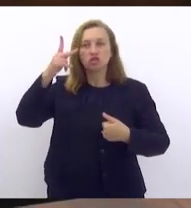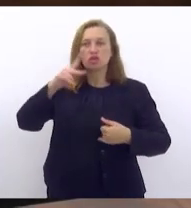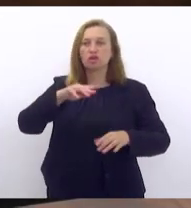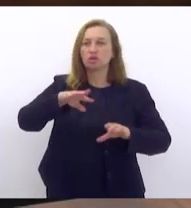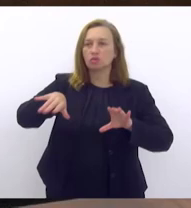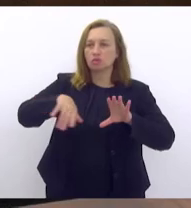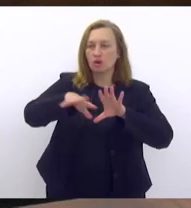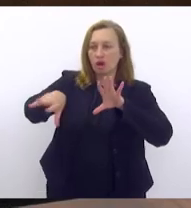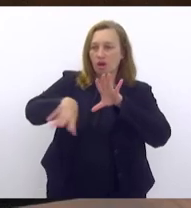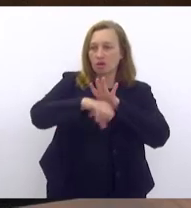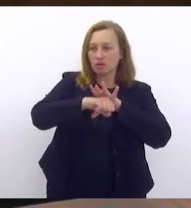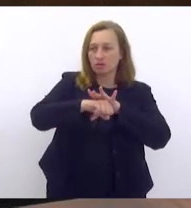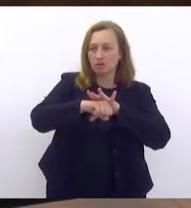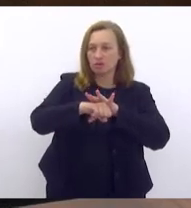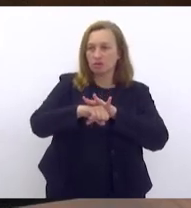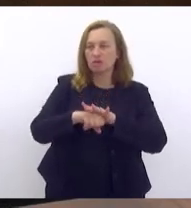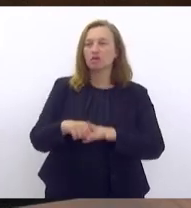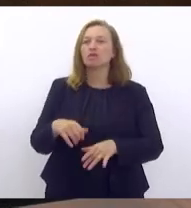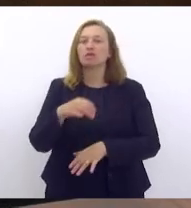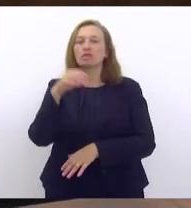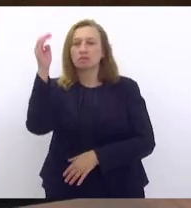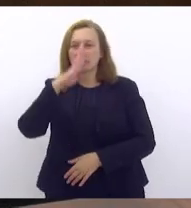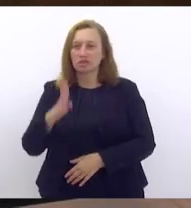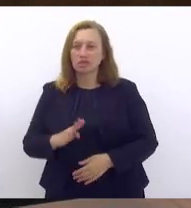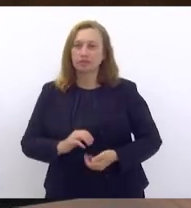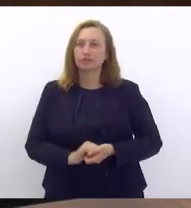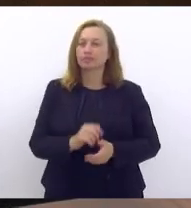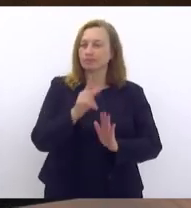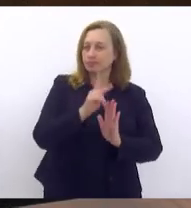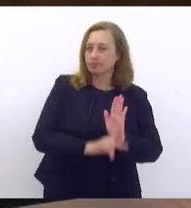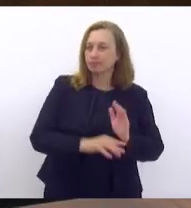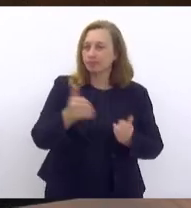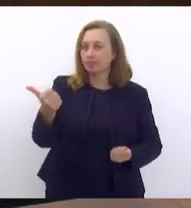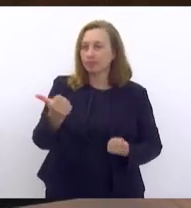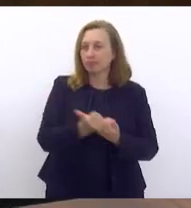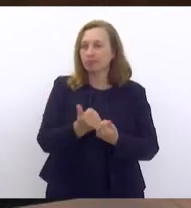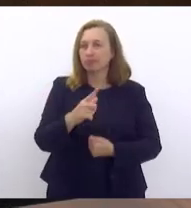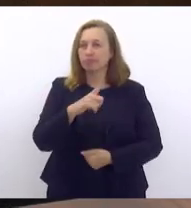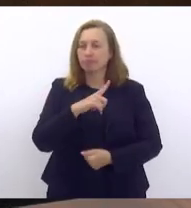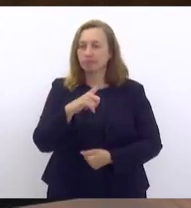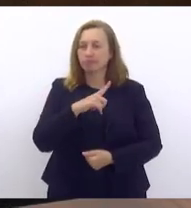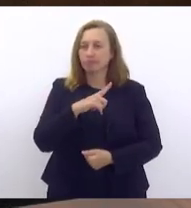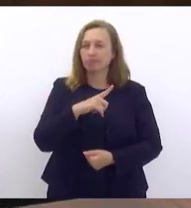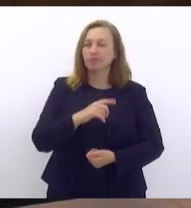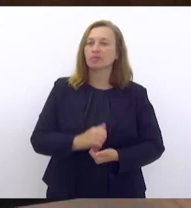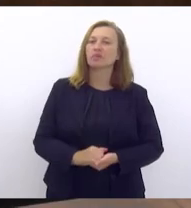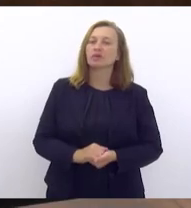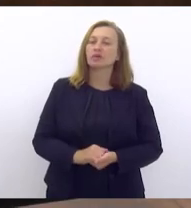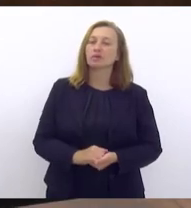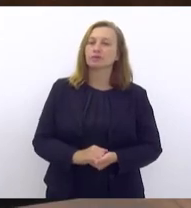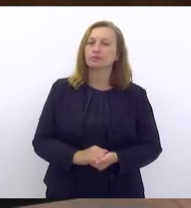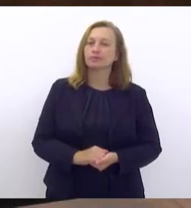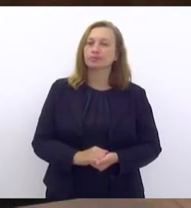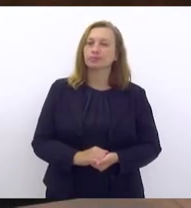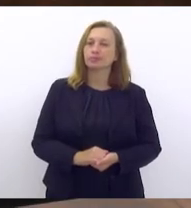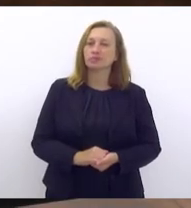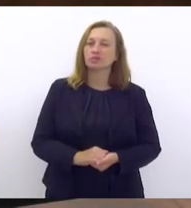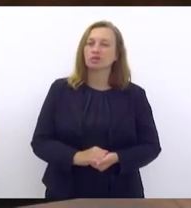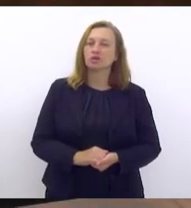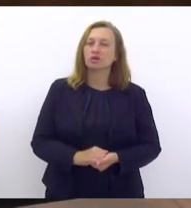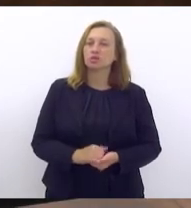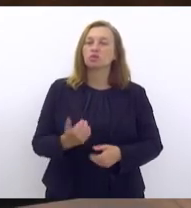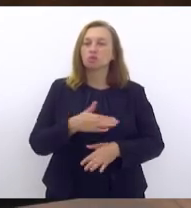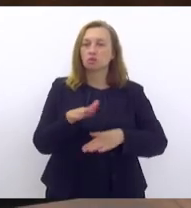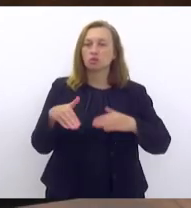brasileiro, com esse projeto pioneiro, que tem o apoio e a coautoria de